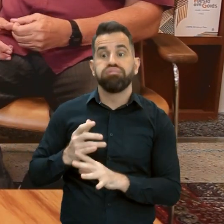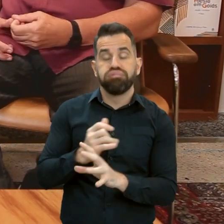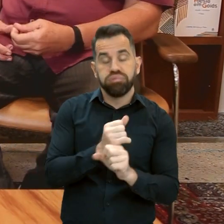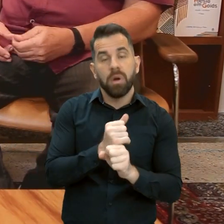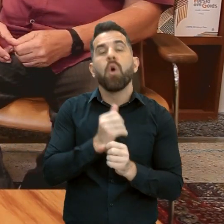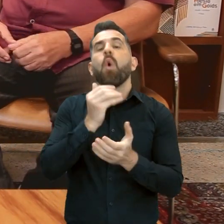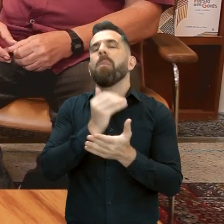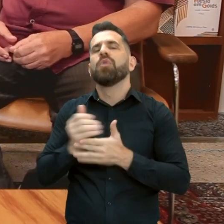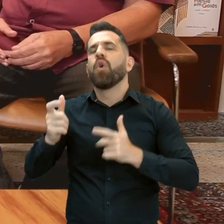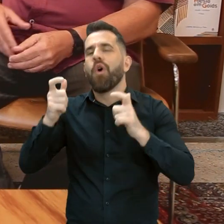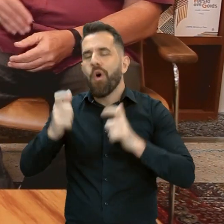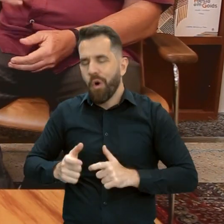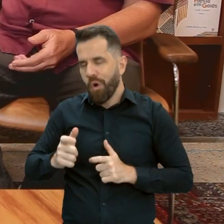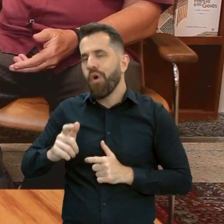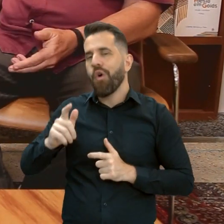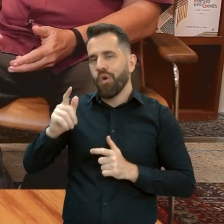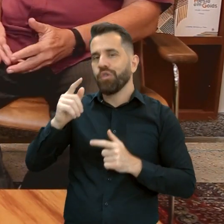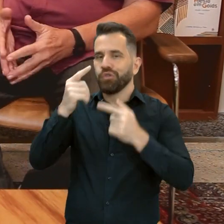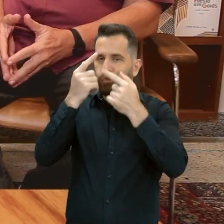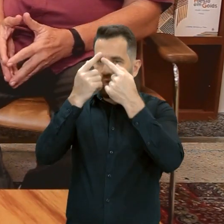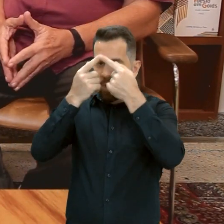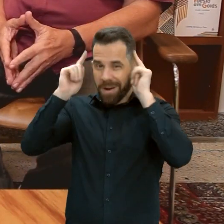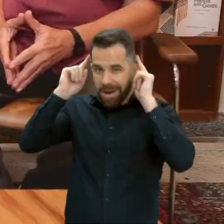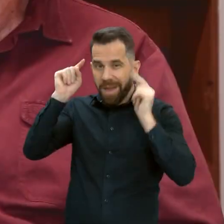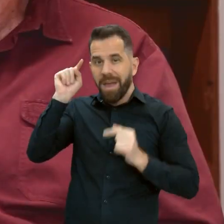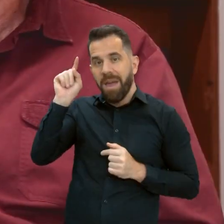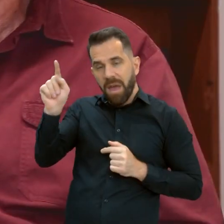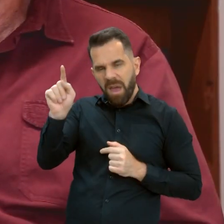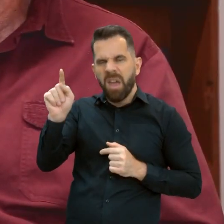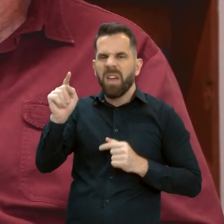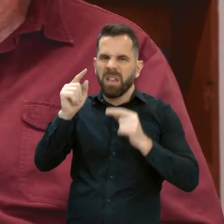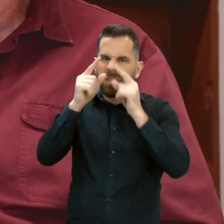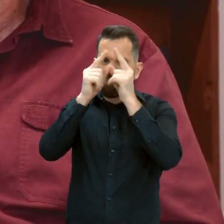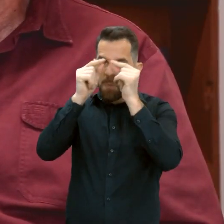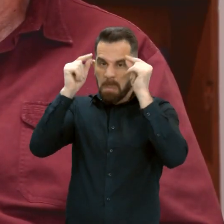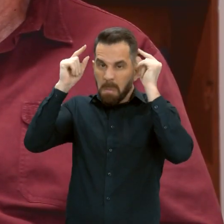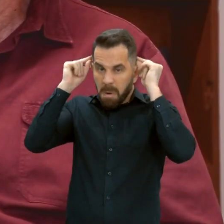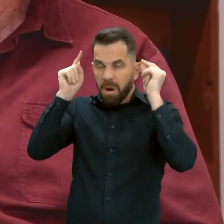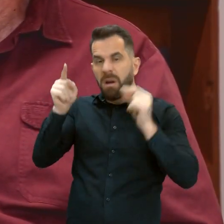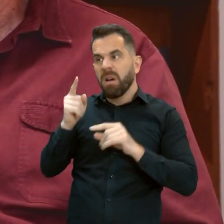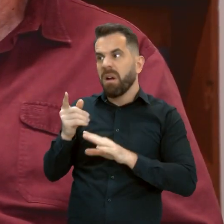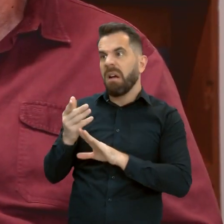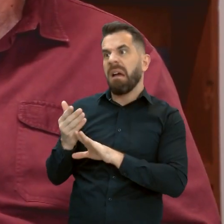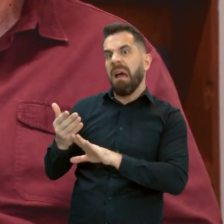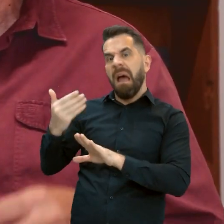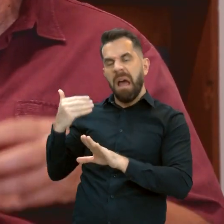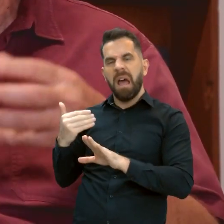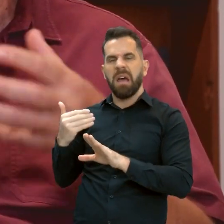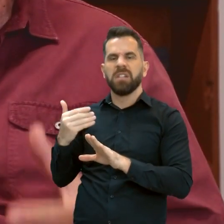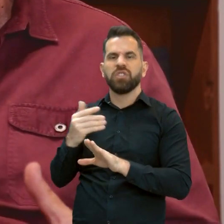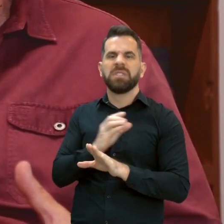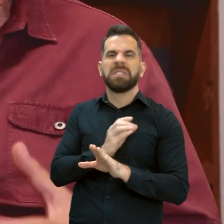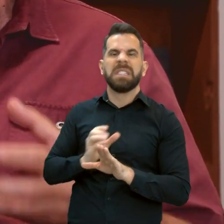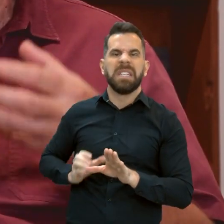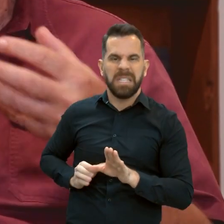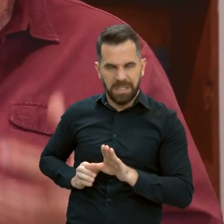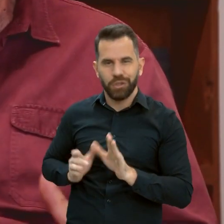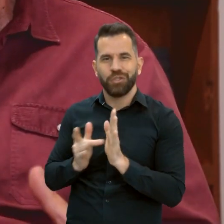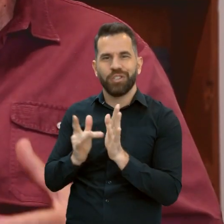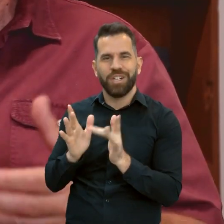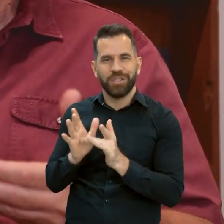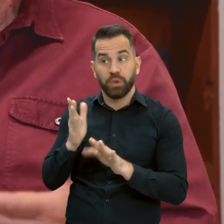Grécia, alguns séculos antes de Cristo, com o desenvolvimento da necessidade de demonstrar